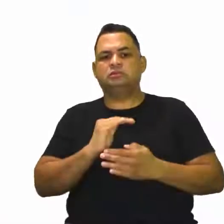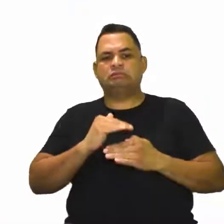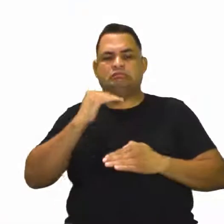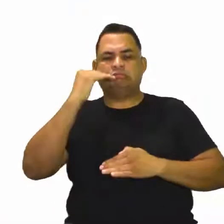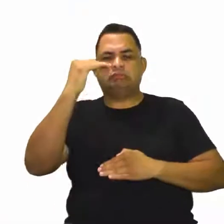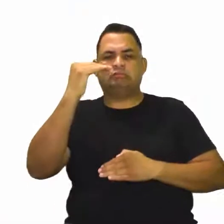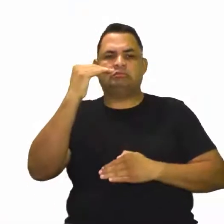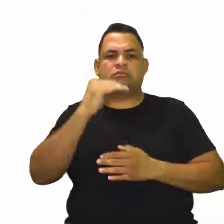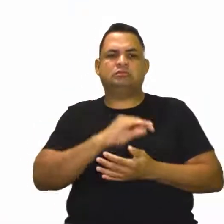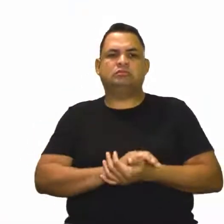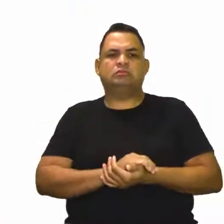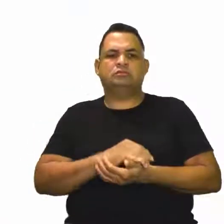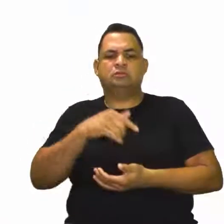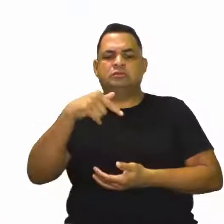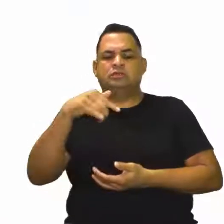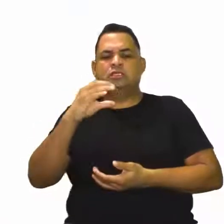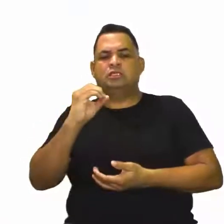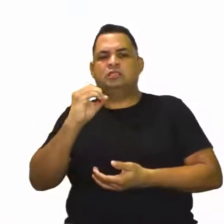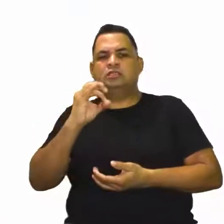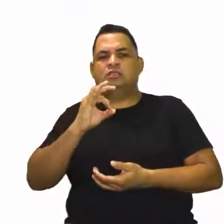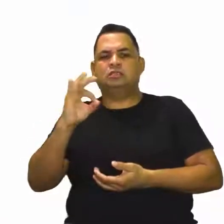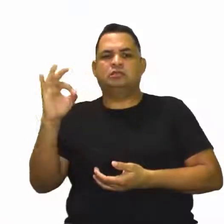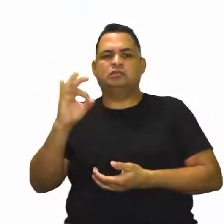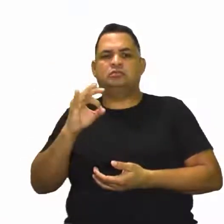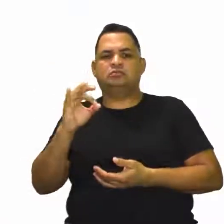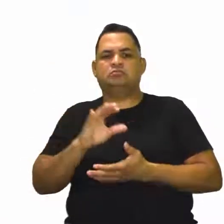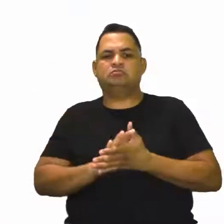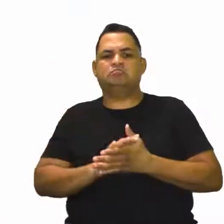aí de 70%, que é